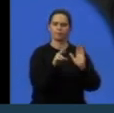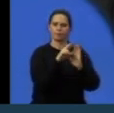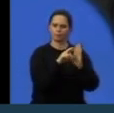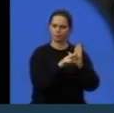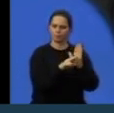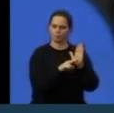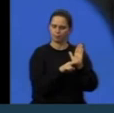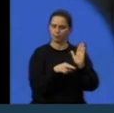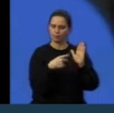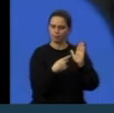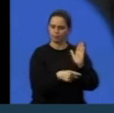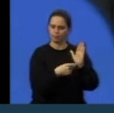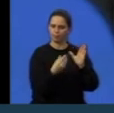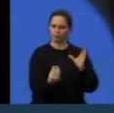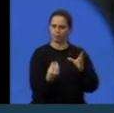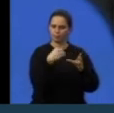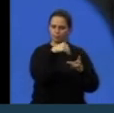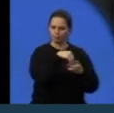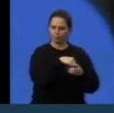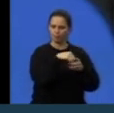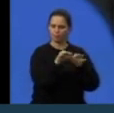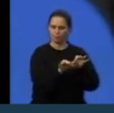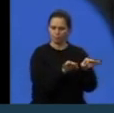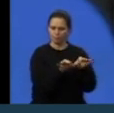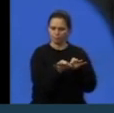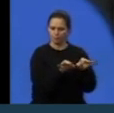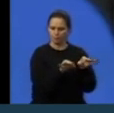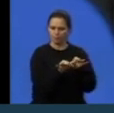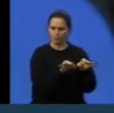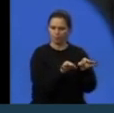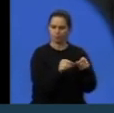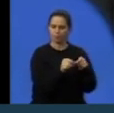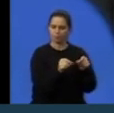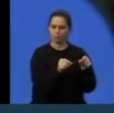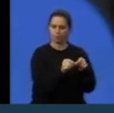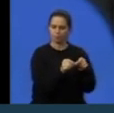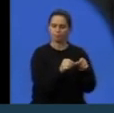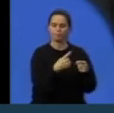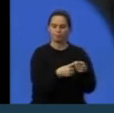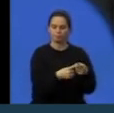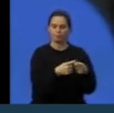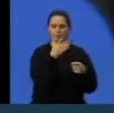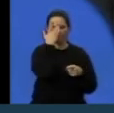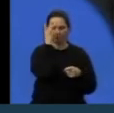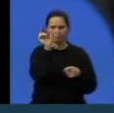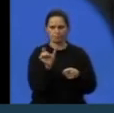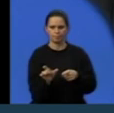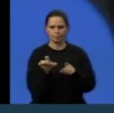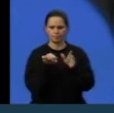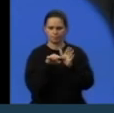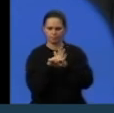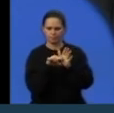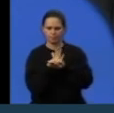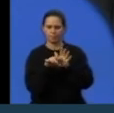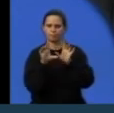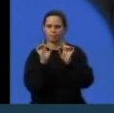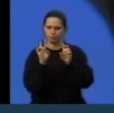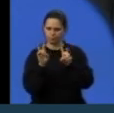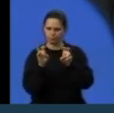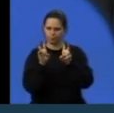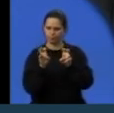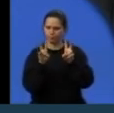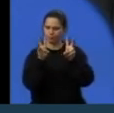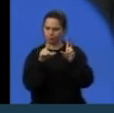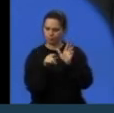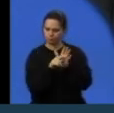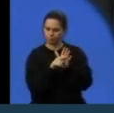diretrizes foram elaboradas, melhor dizendo, por especialistas no assunto, na